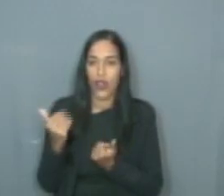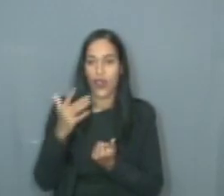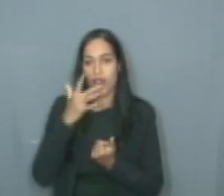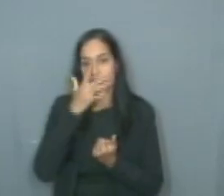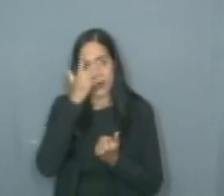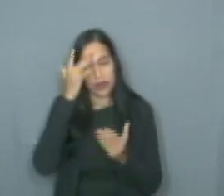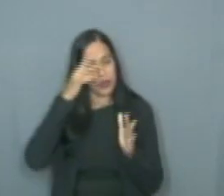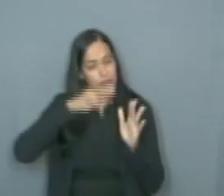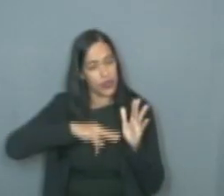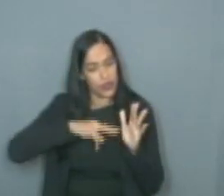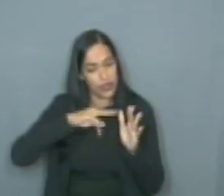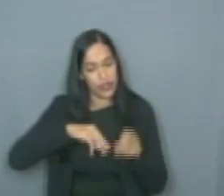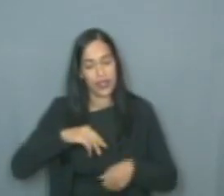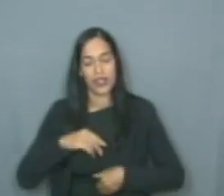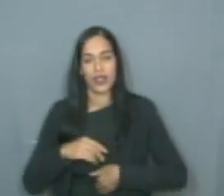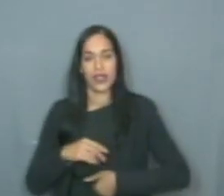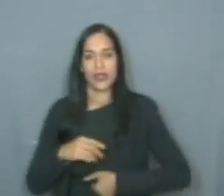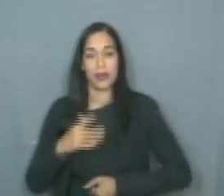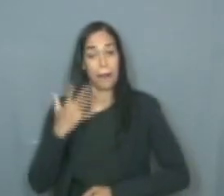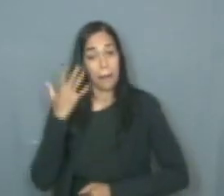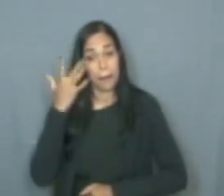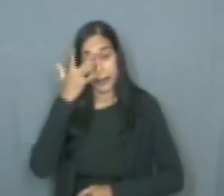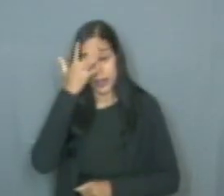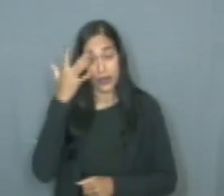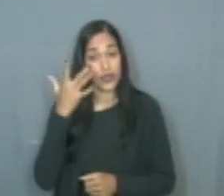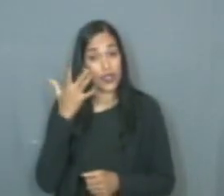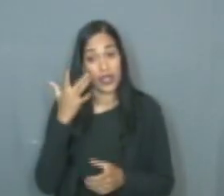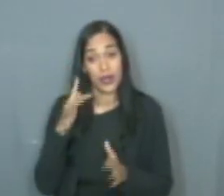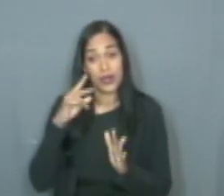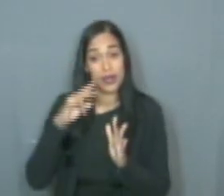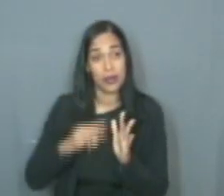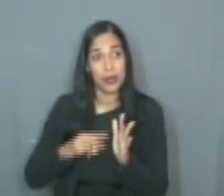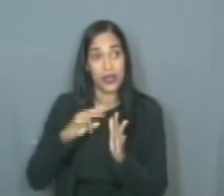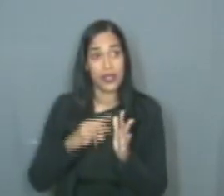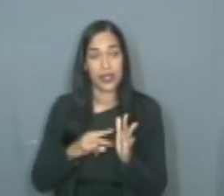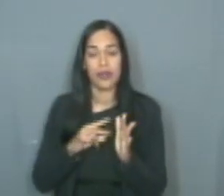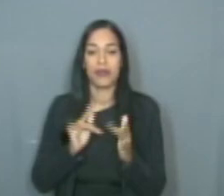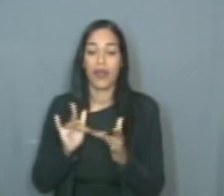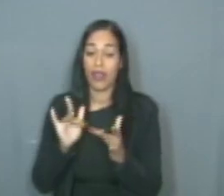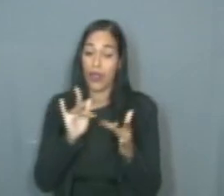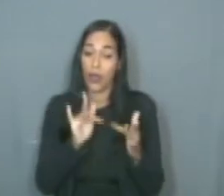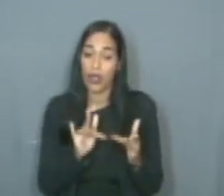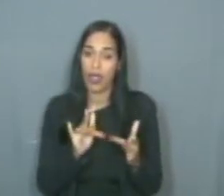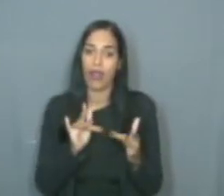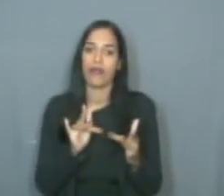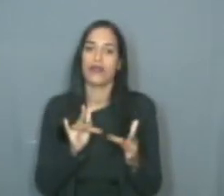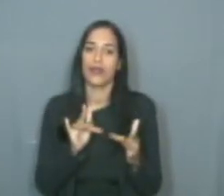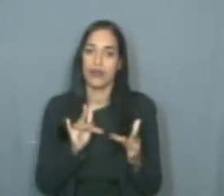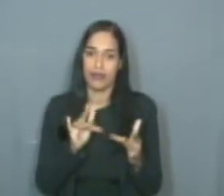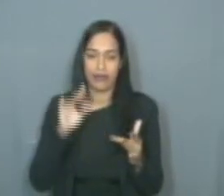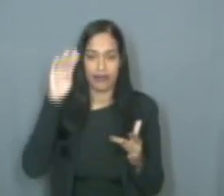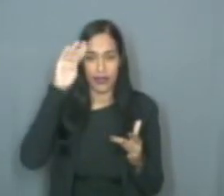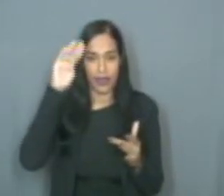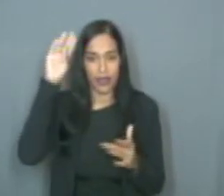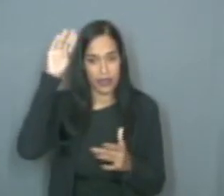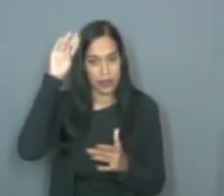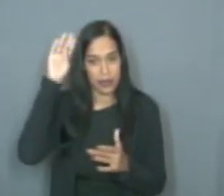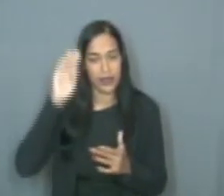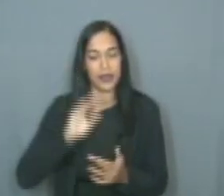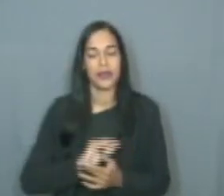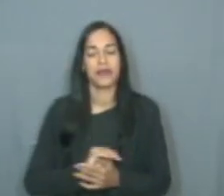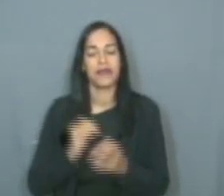que leem, pessoas que não leem, para aproximar o público daquela academia. Então, eu